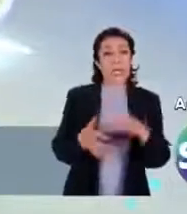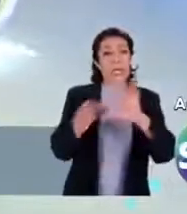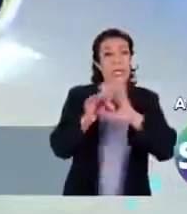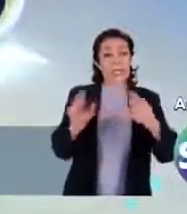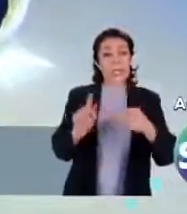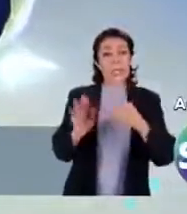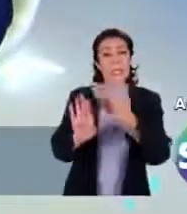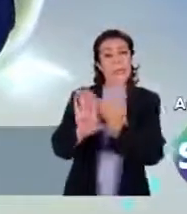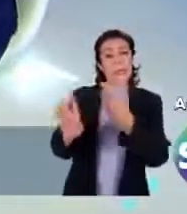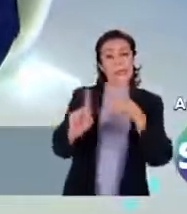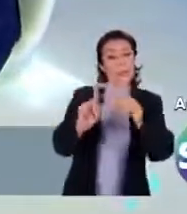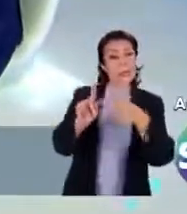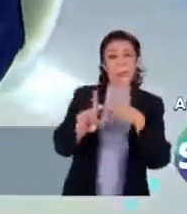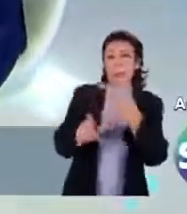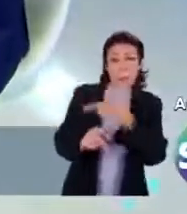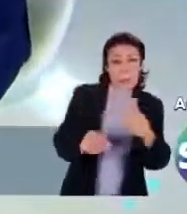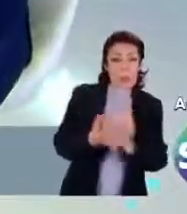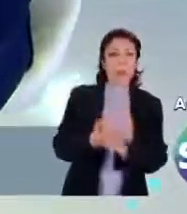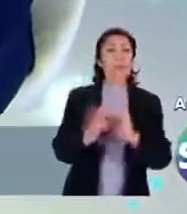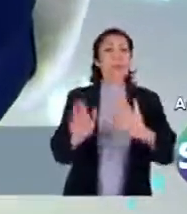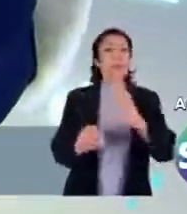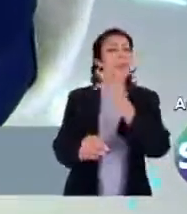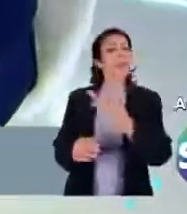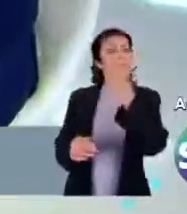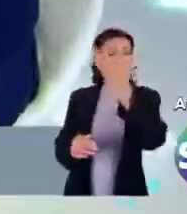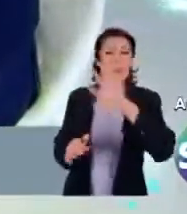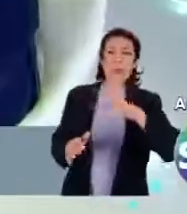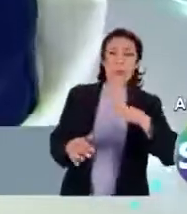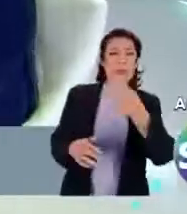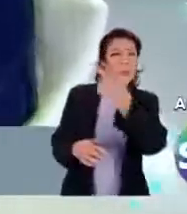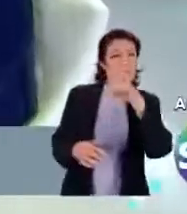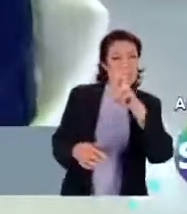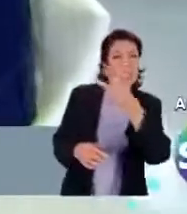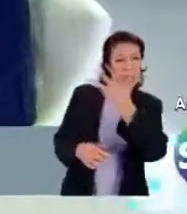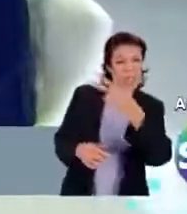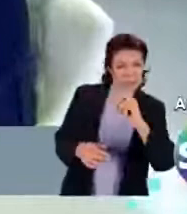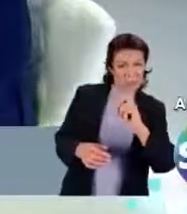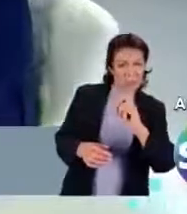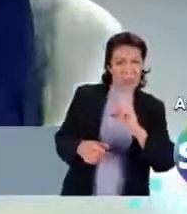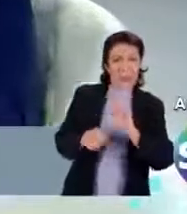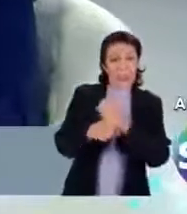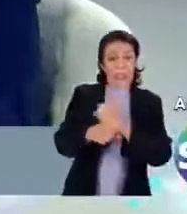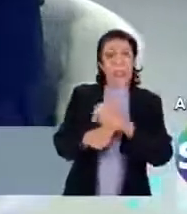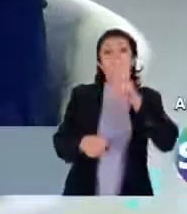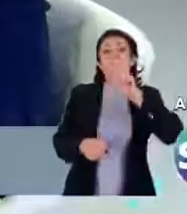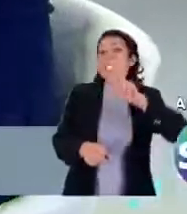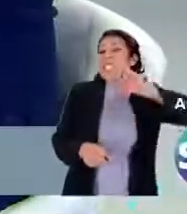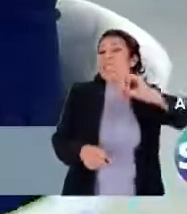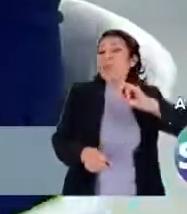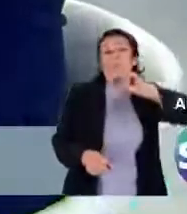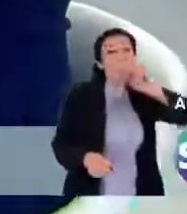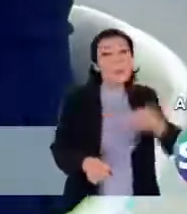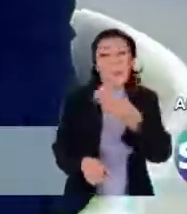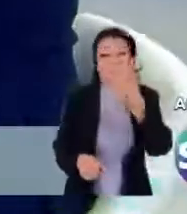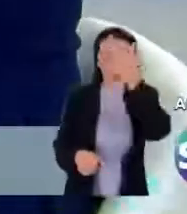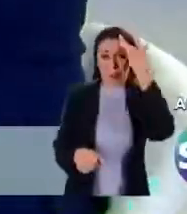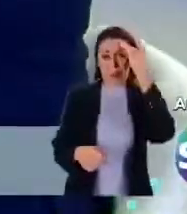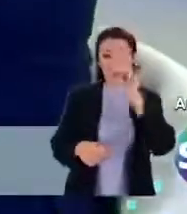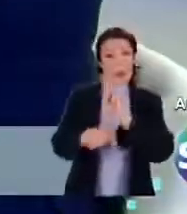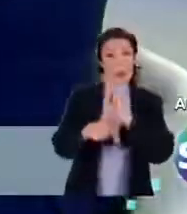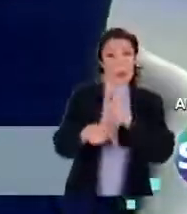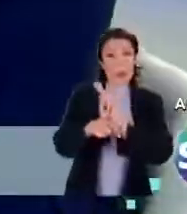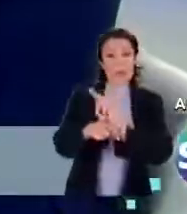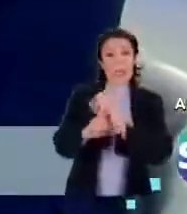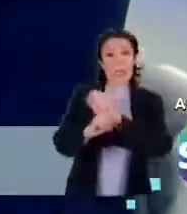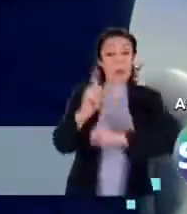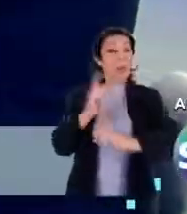o coração nós estamos mandando para o futuro daqui 15 15 20 anos 50 milhões de pessoas sem nenhuma proteção previdenciária